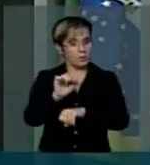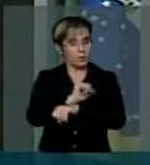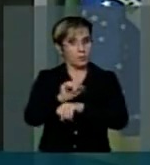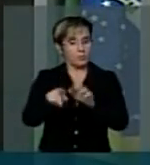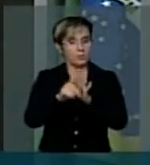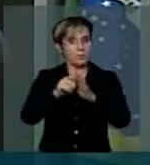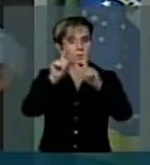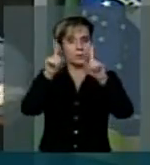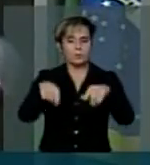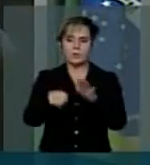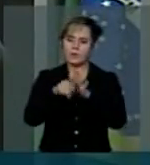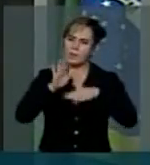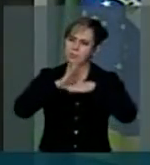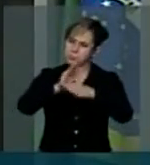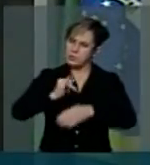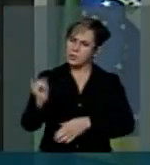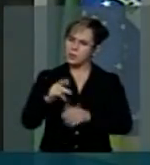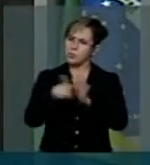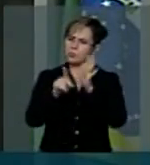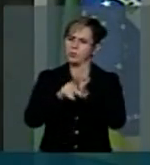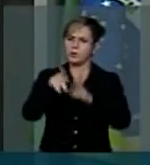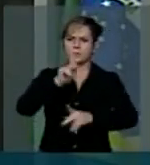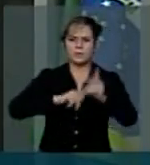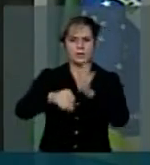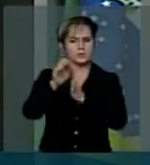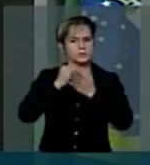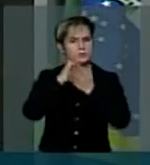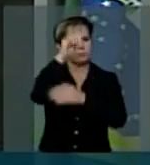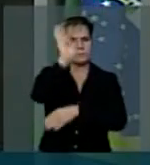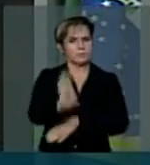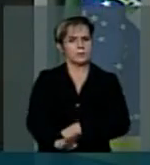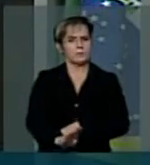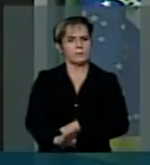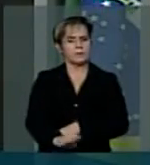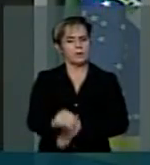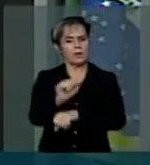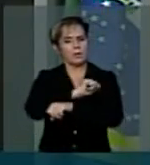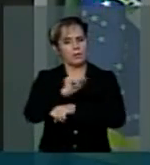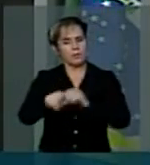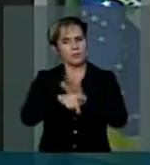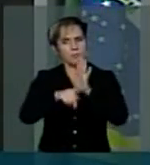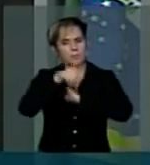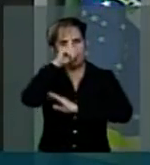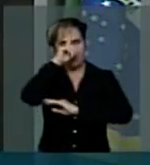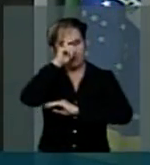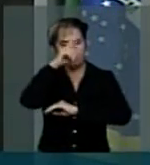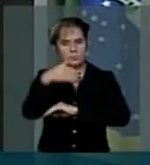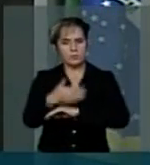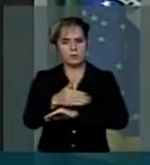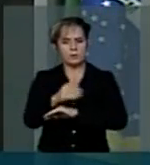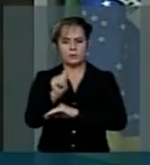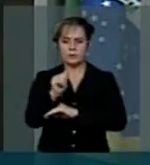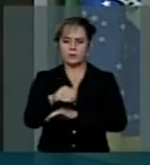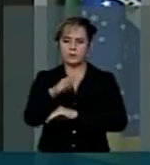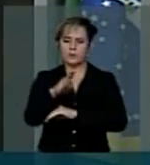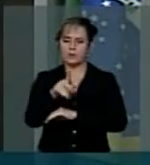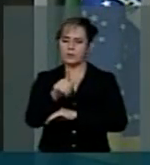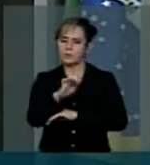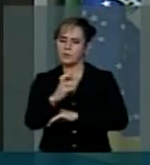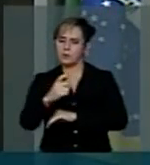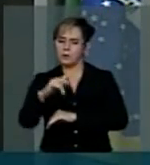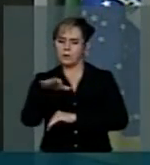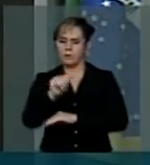servidores que prestam relevante serviço para o Brasil. O motorista de ambulância é pessoa de